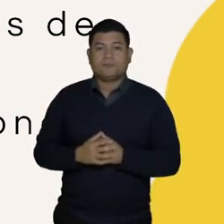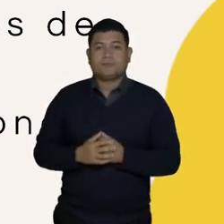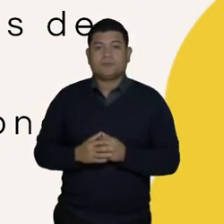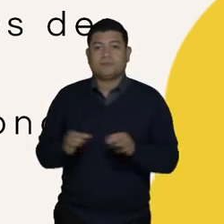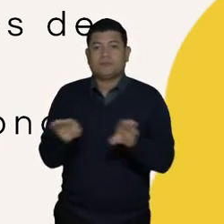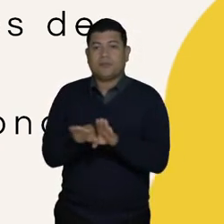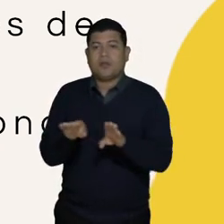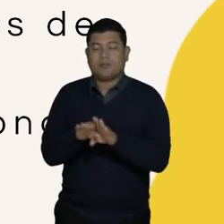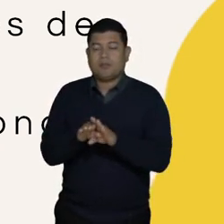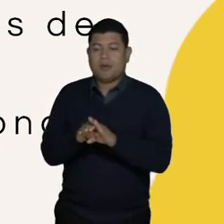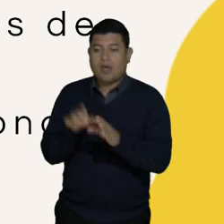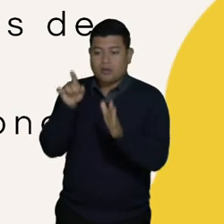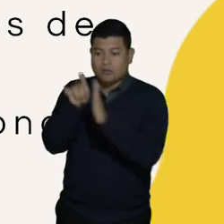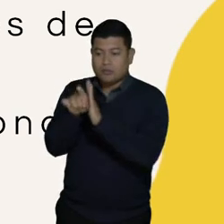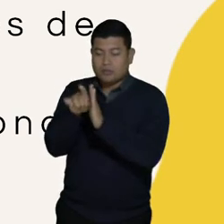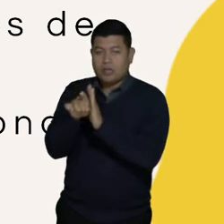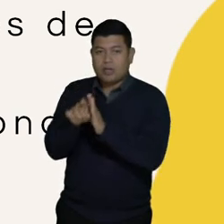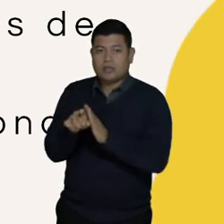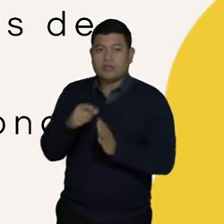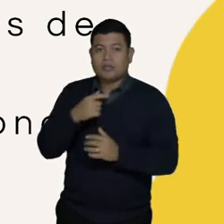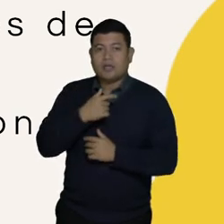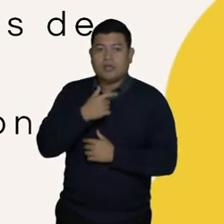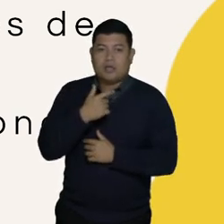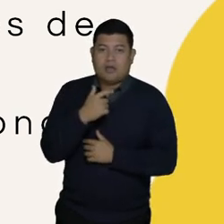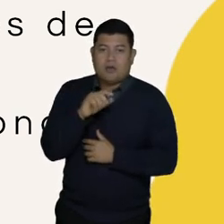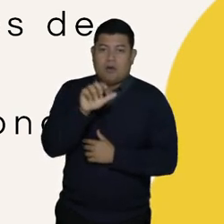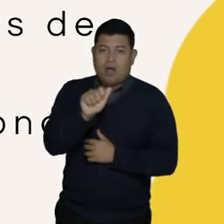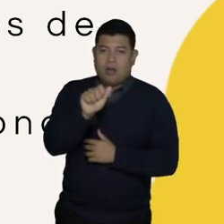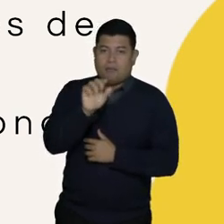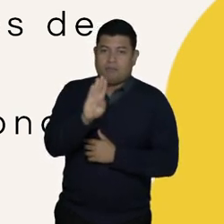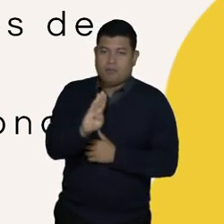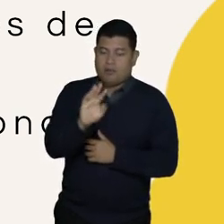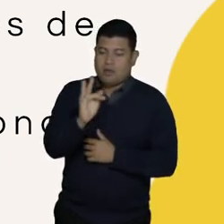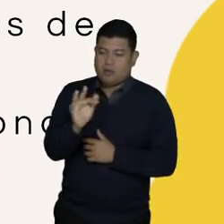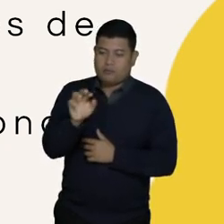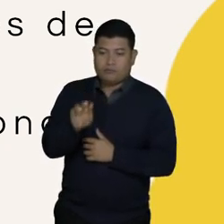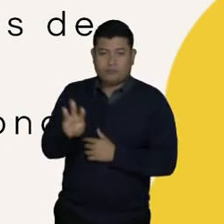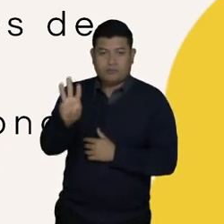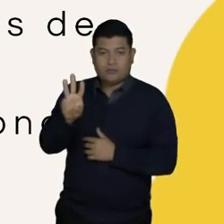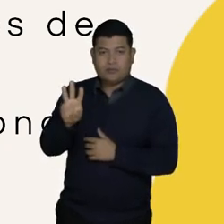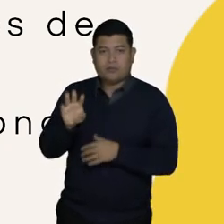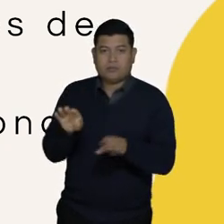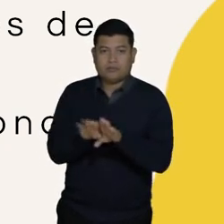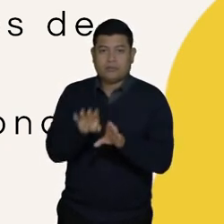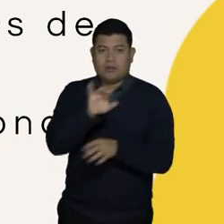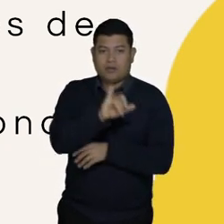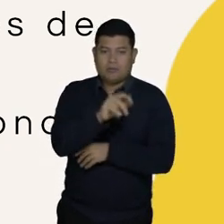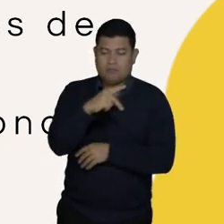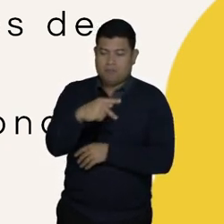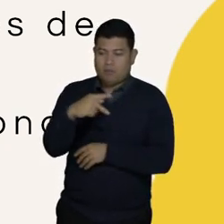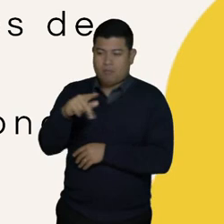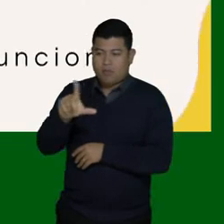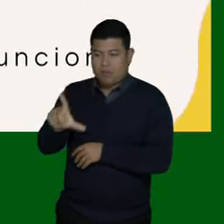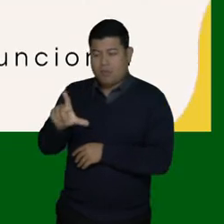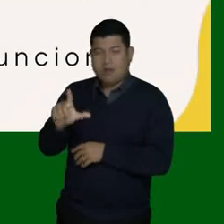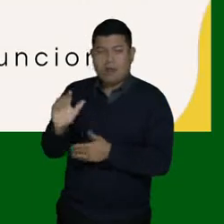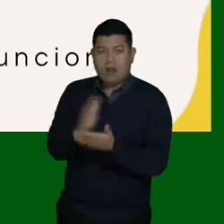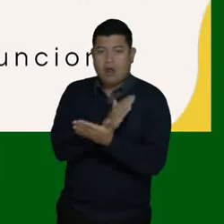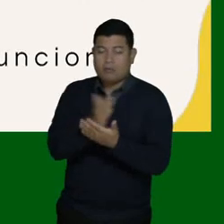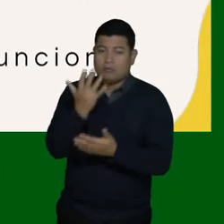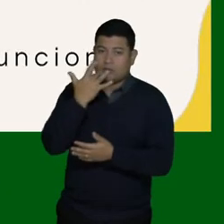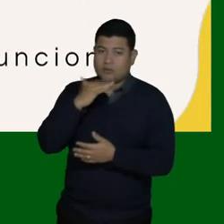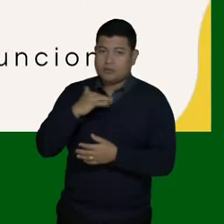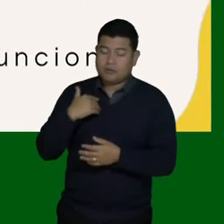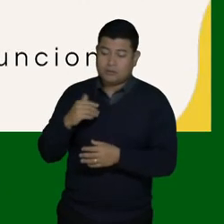infantil todas fazem que é o abfw o IP PL Algumas crianças porque daí eles também vão pela